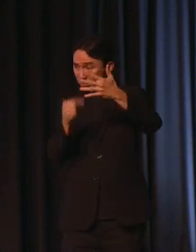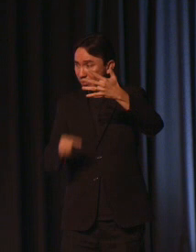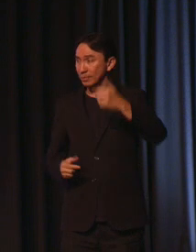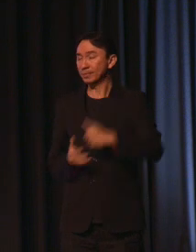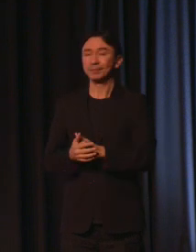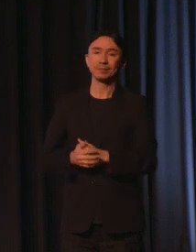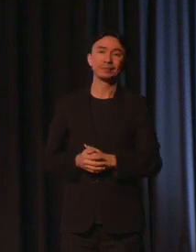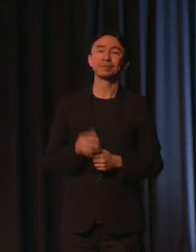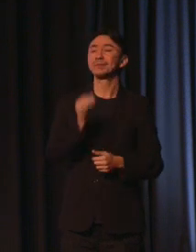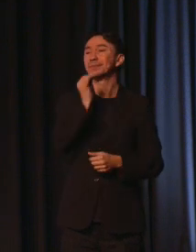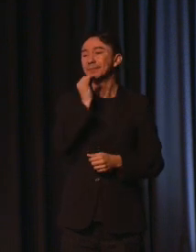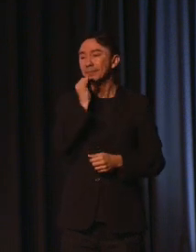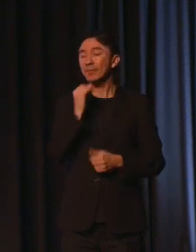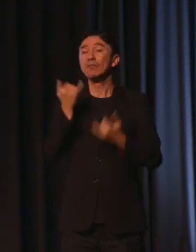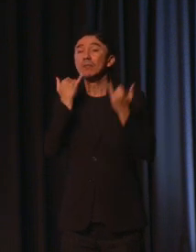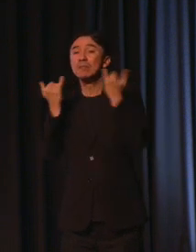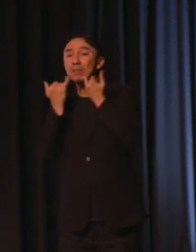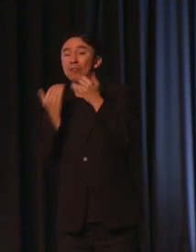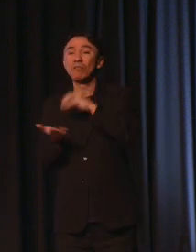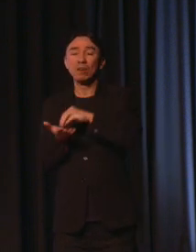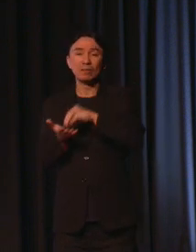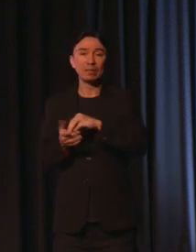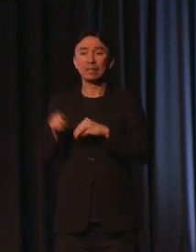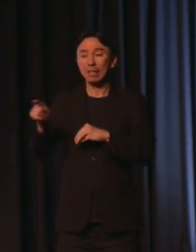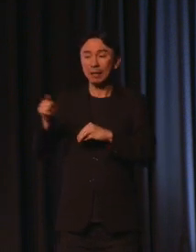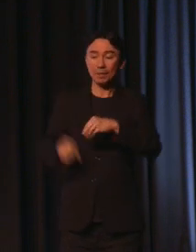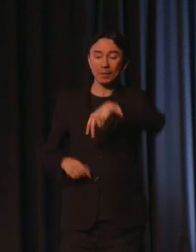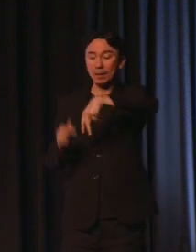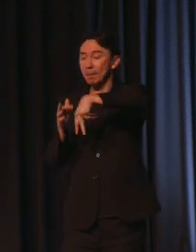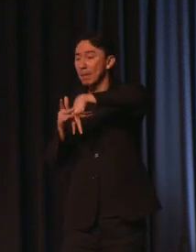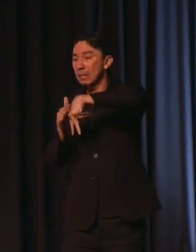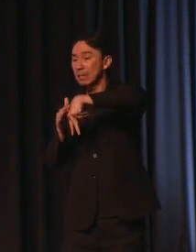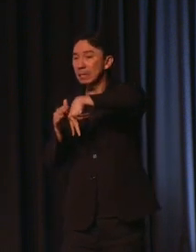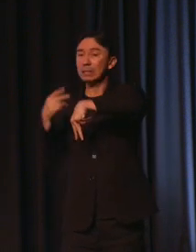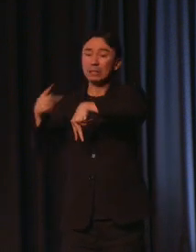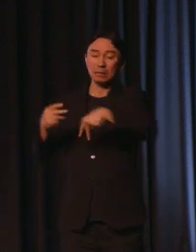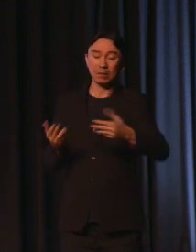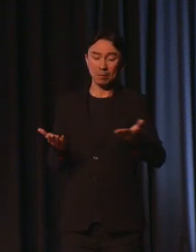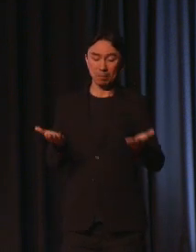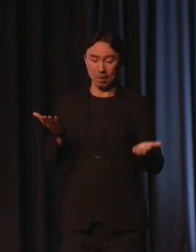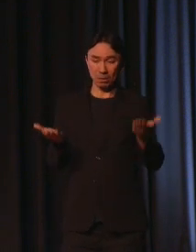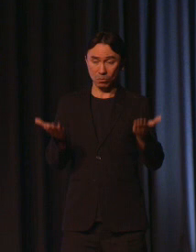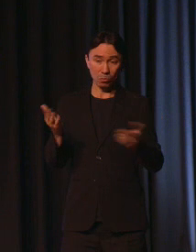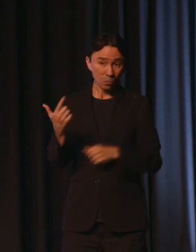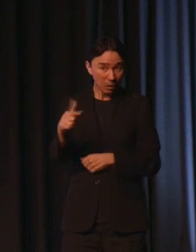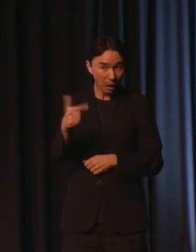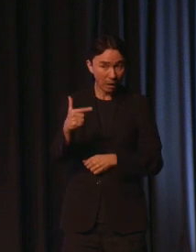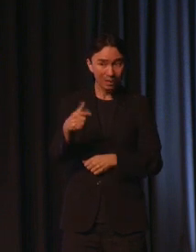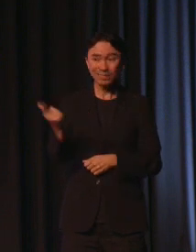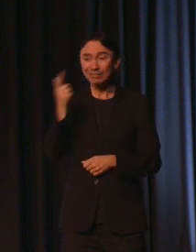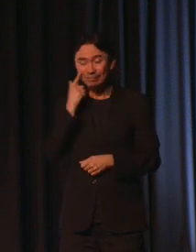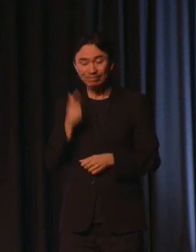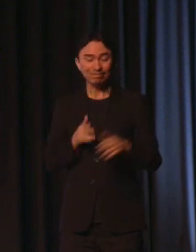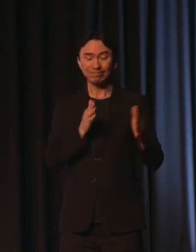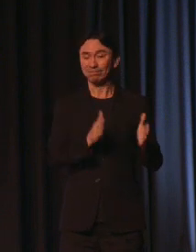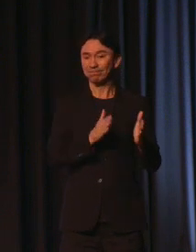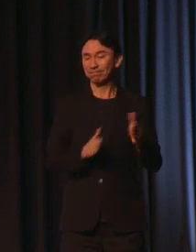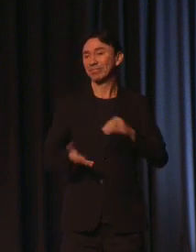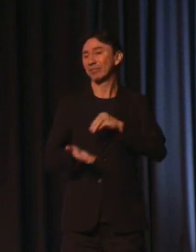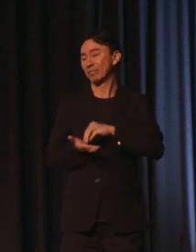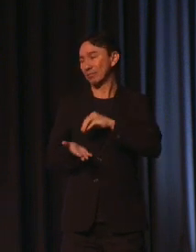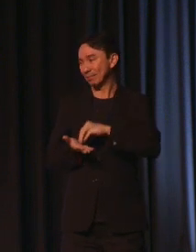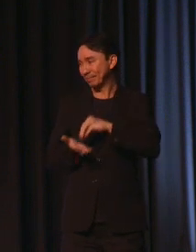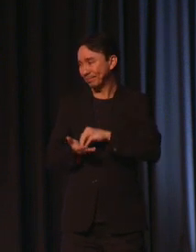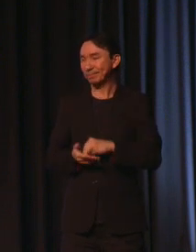informações, peso do paciente, por exemplo, se não tiver ali, a programação não vai ser boa. Tá? Duplicidade no cadastro.